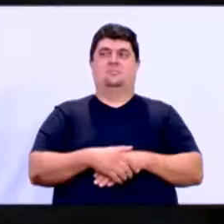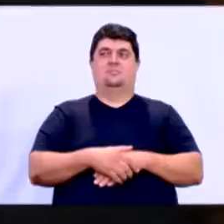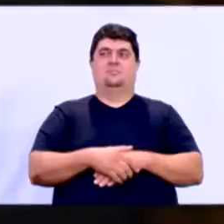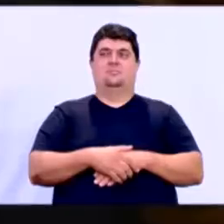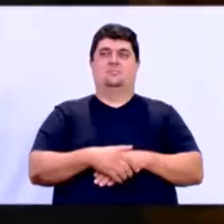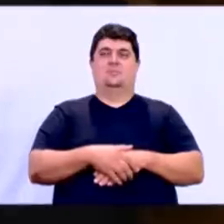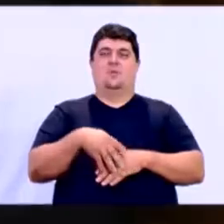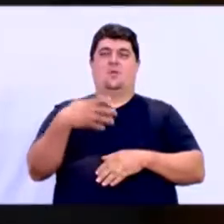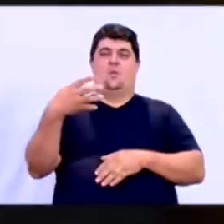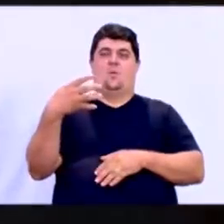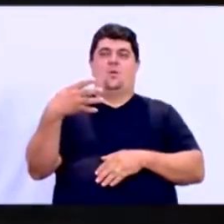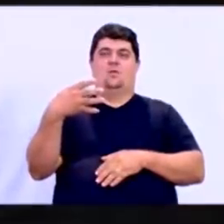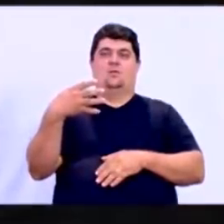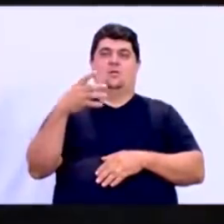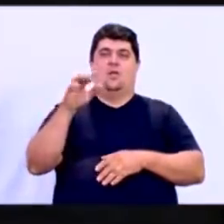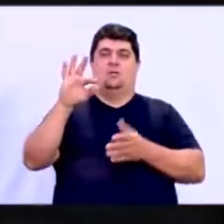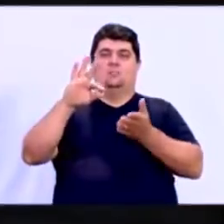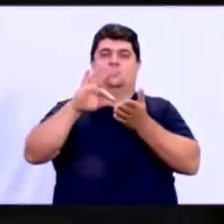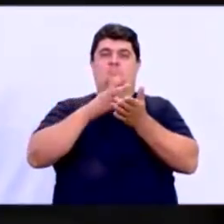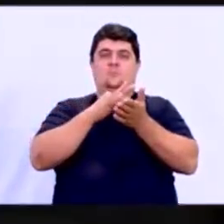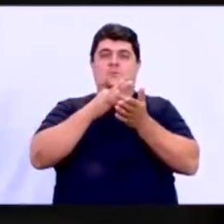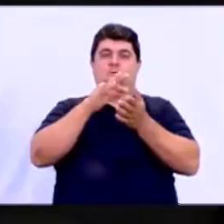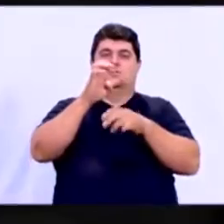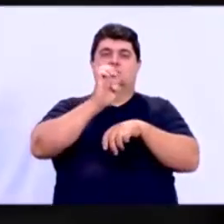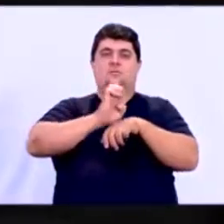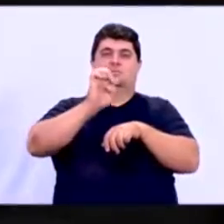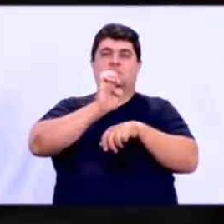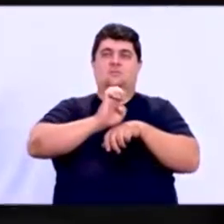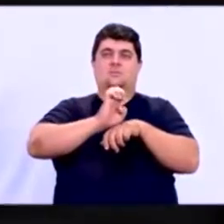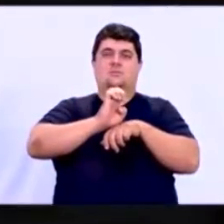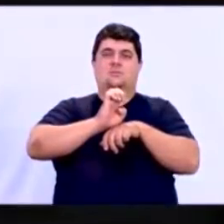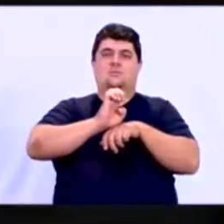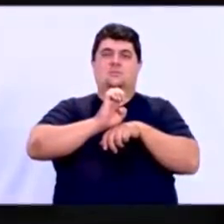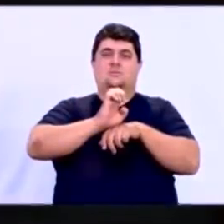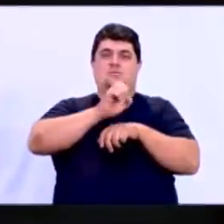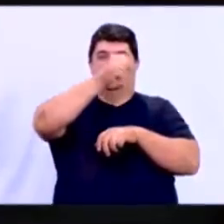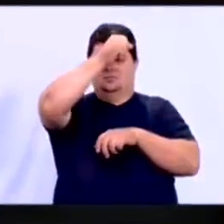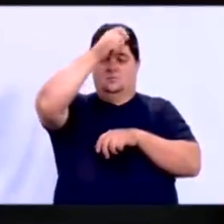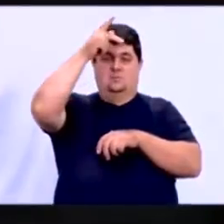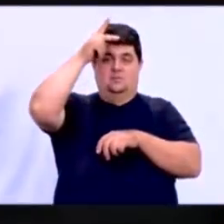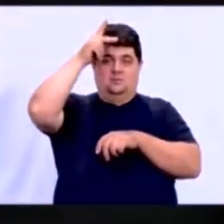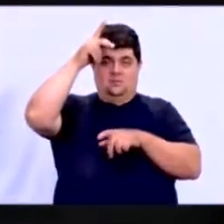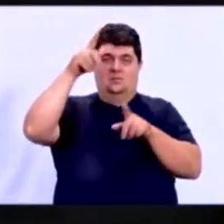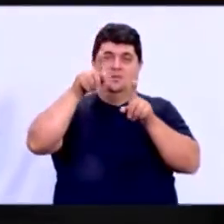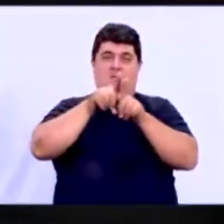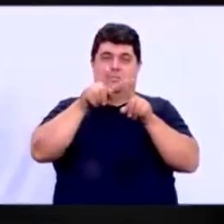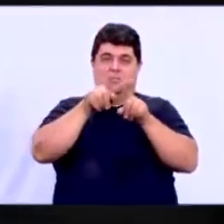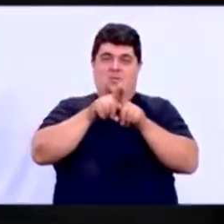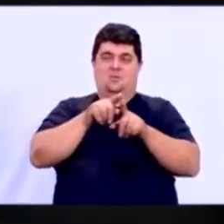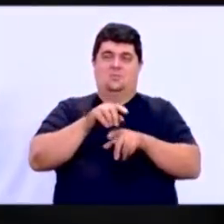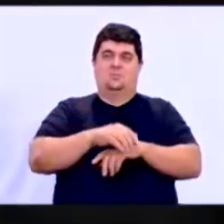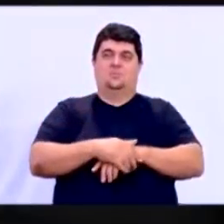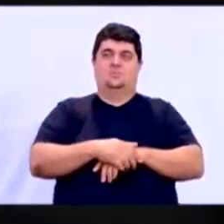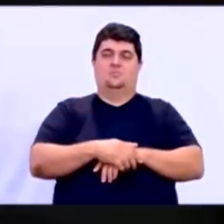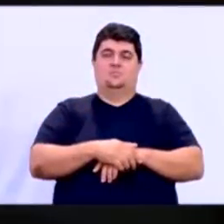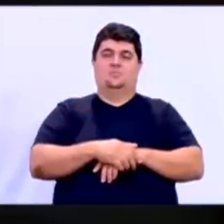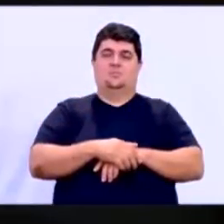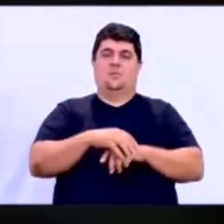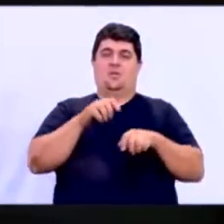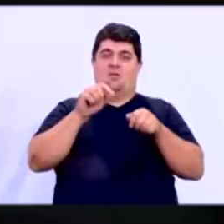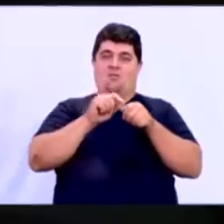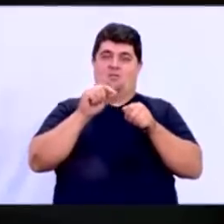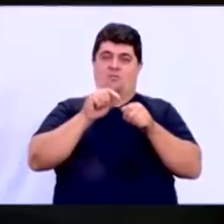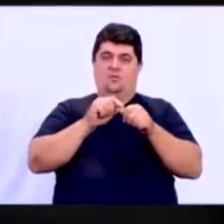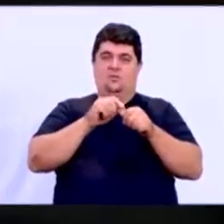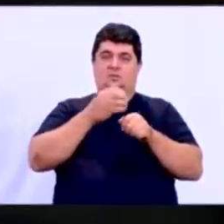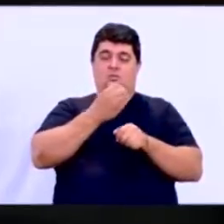O quarto passo é a inscrição estadual na Secretaria de Fazenda Estadual. Lá você vai estar